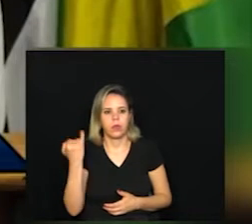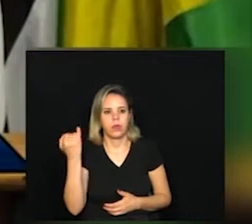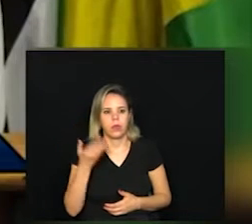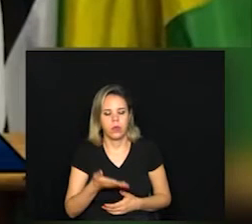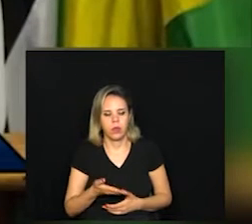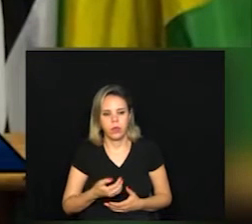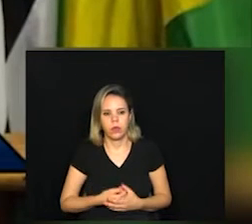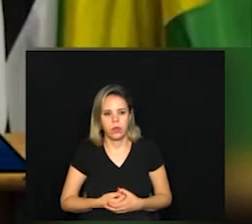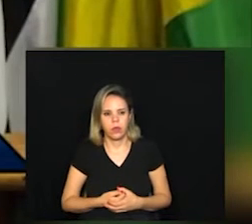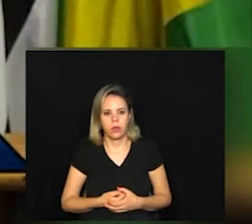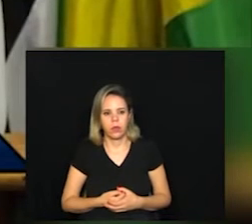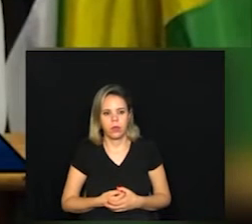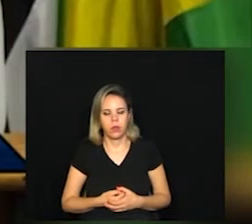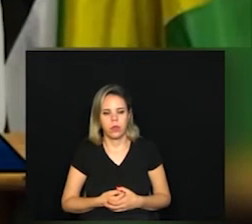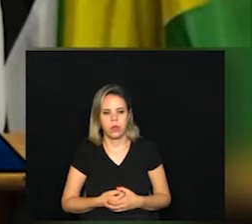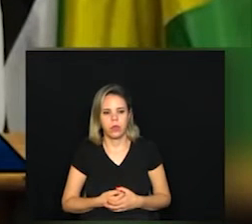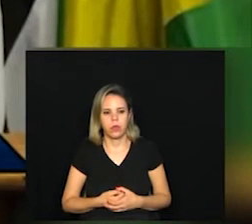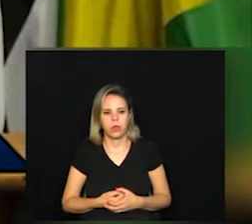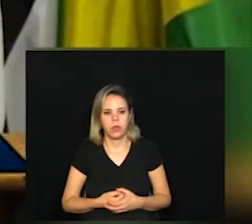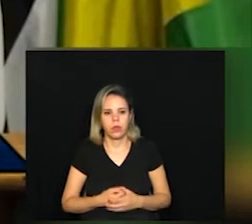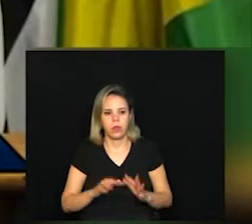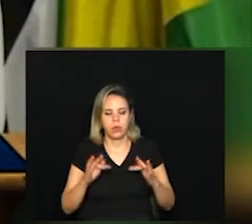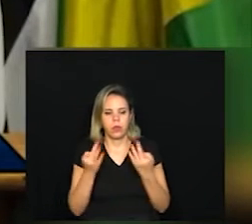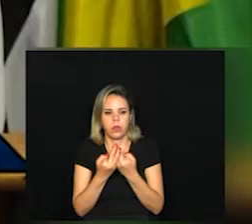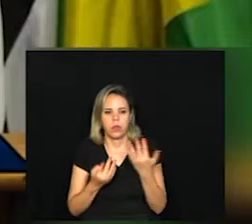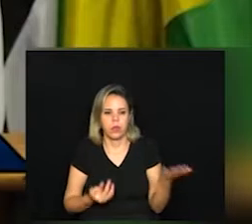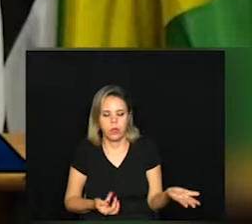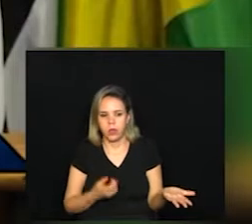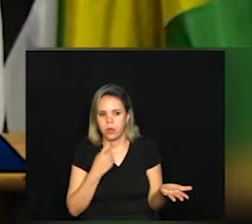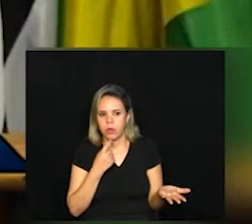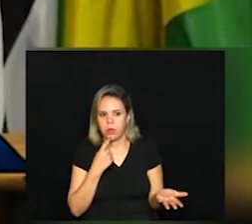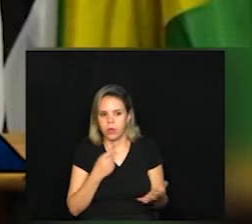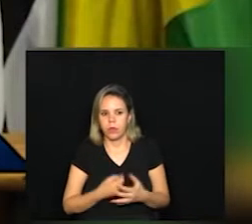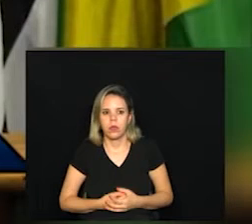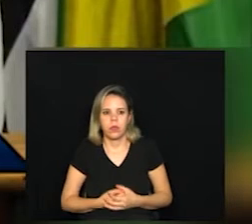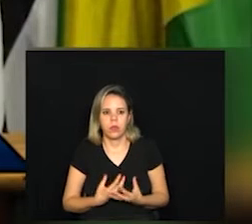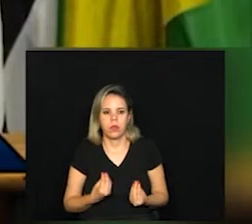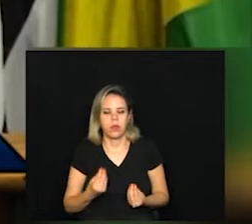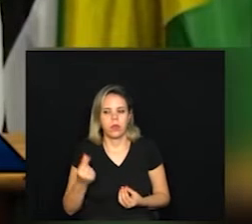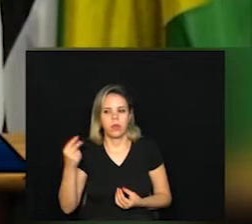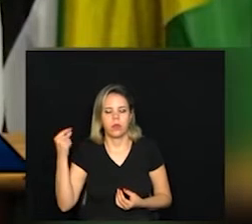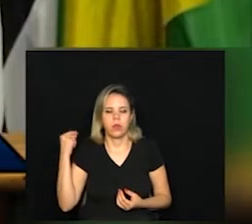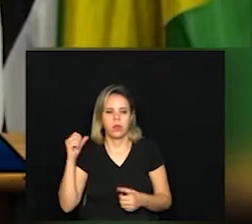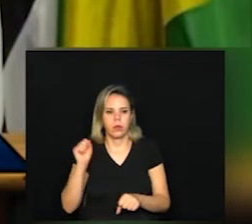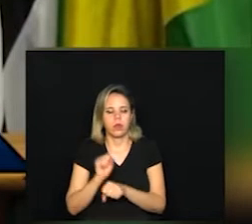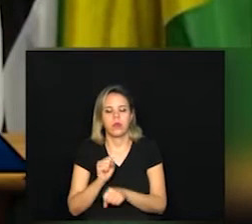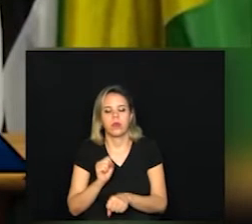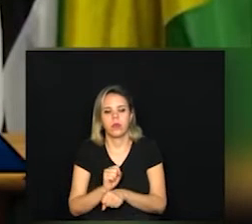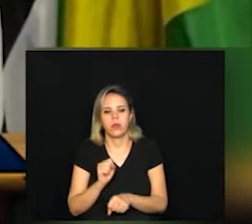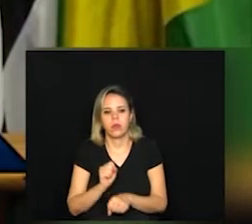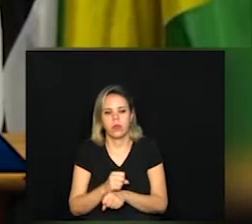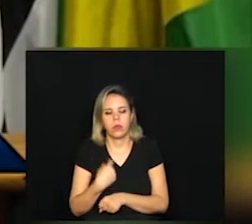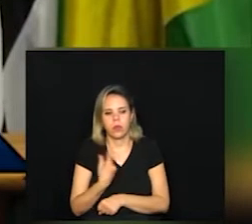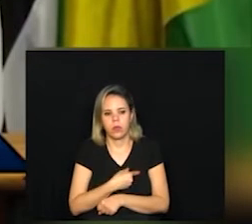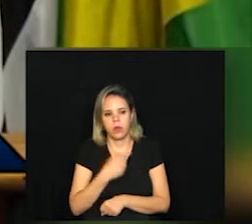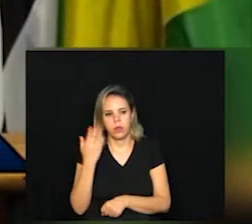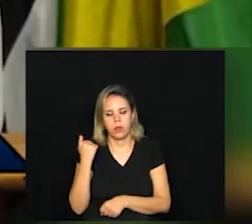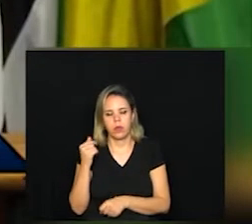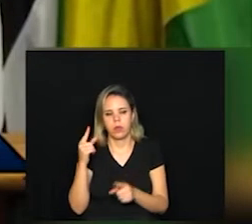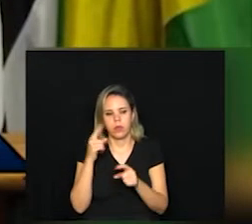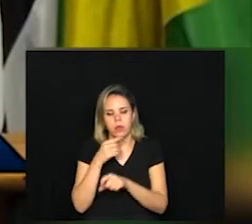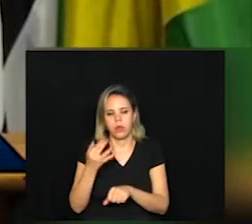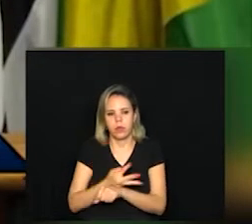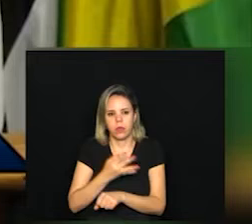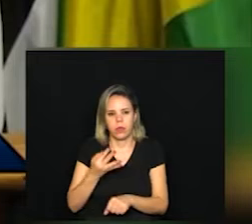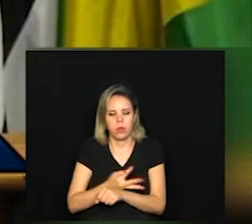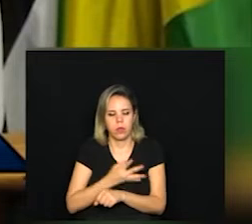importante. Isso a família campineira há muito tempo esperava, porque nós sabemos da